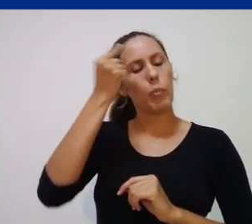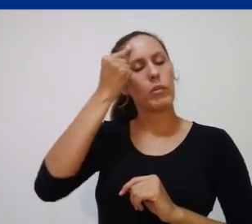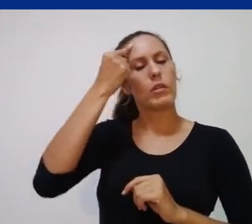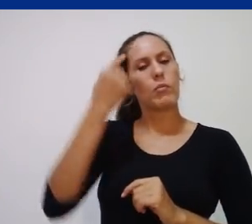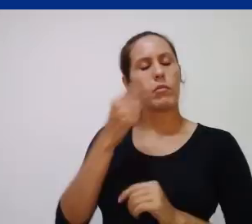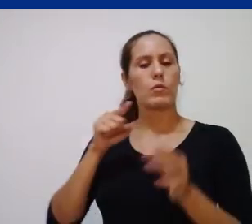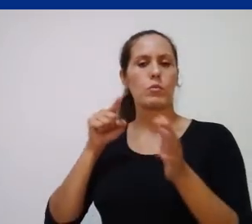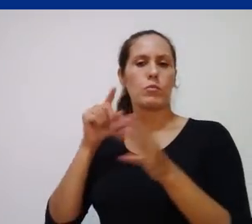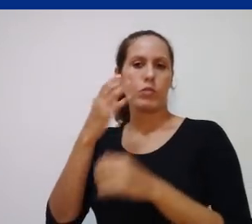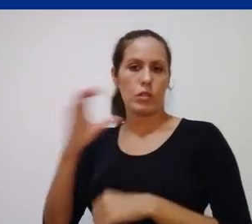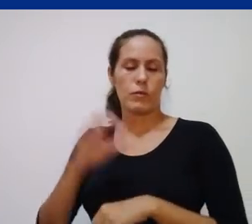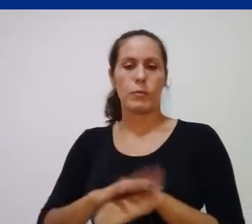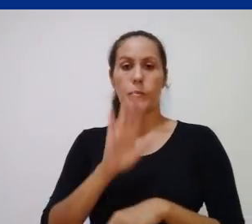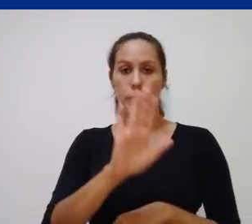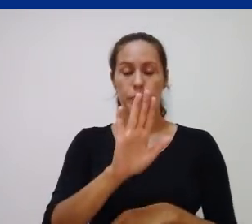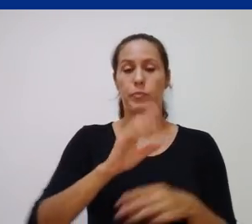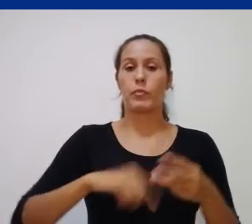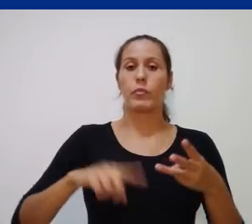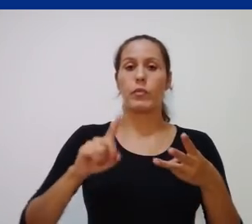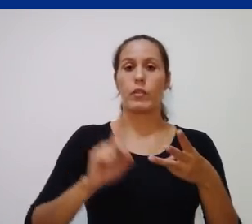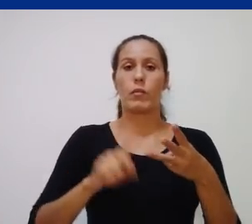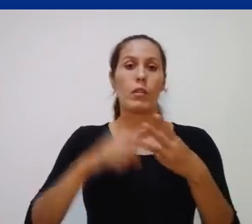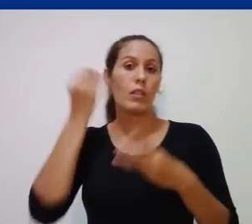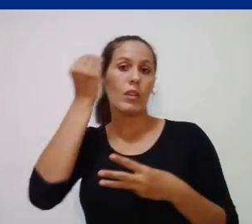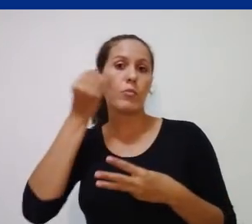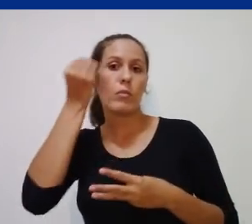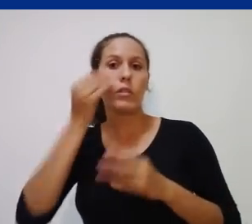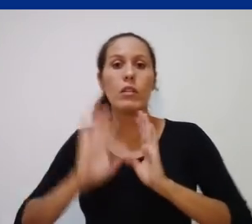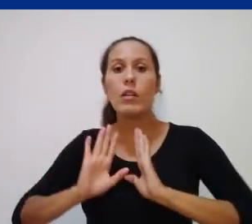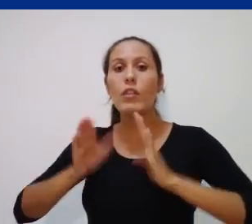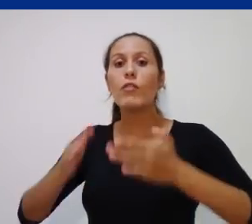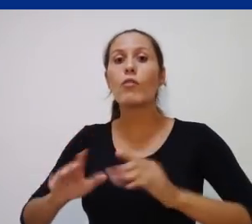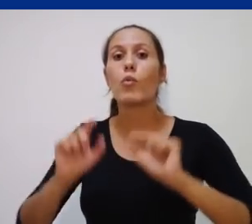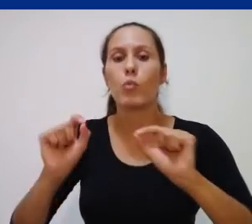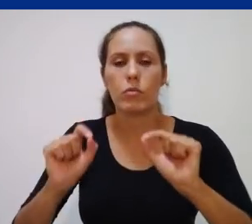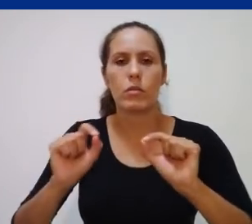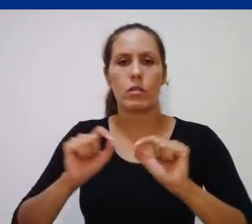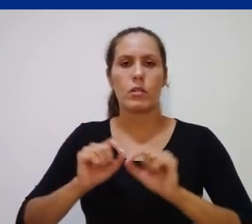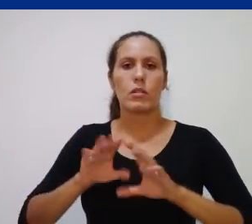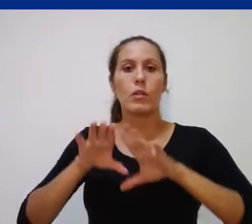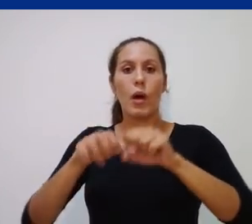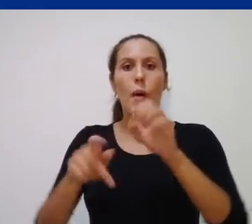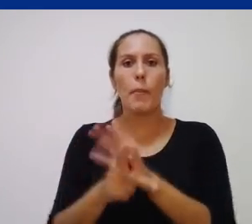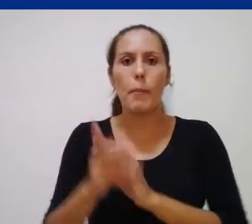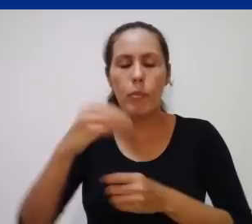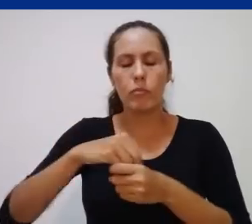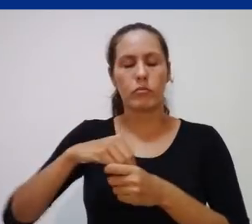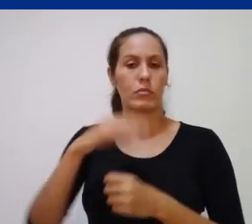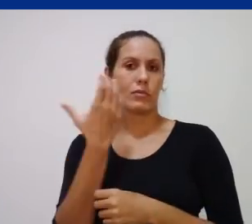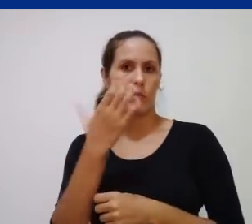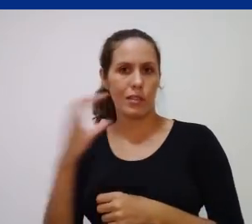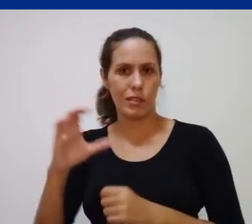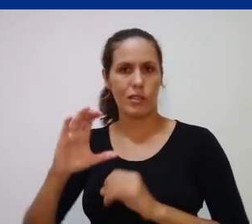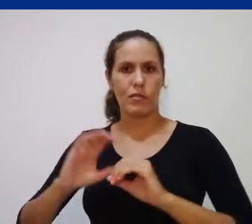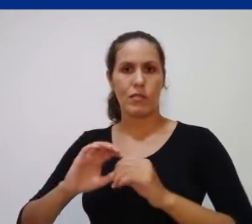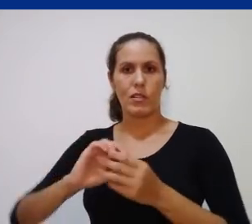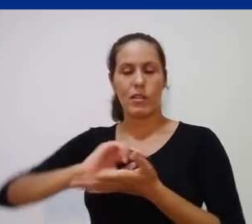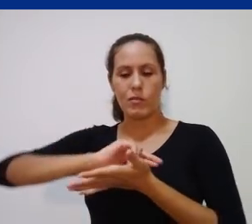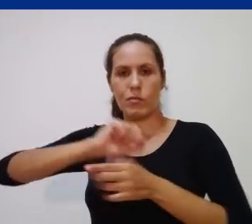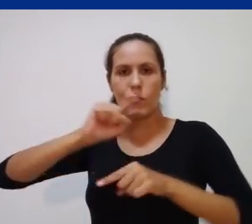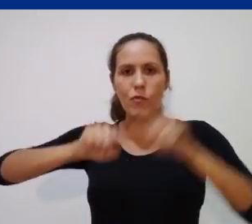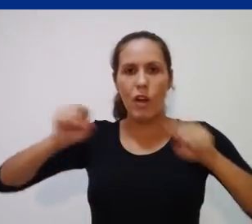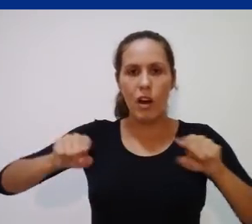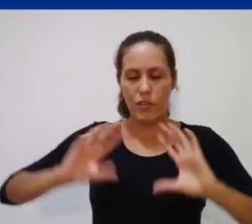é toda realizada através de uma abordagem científica, onde um conjunto de variáveis é mantido constante, enquanto